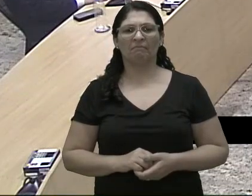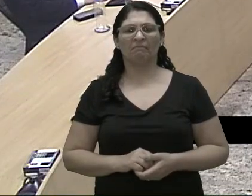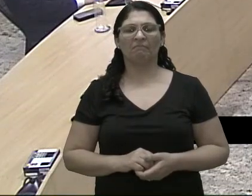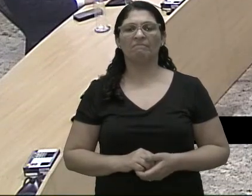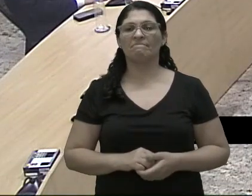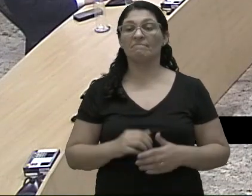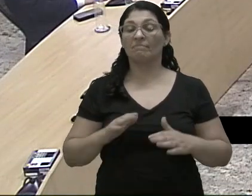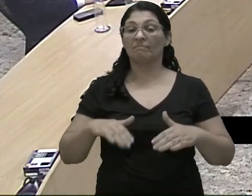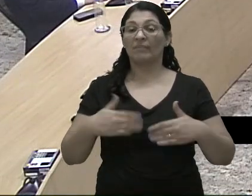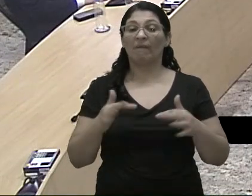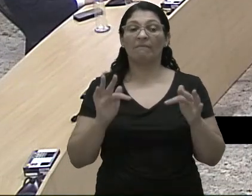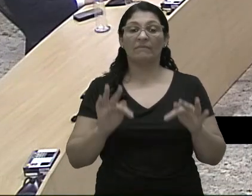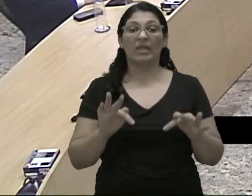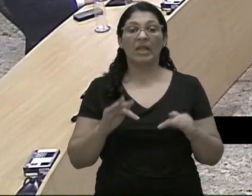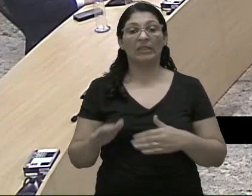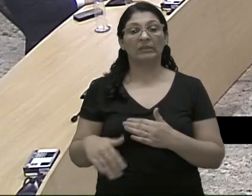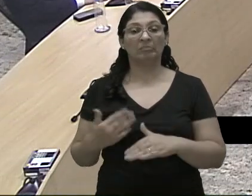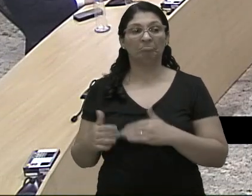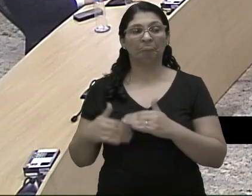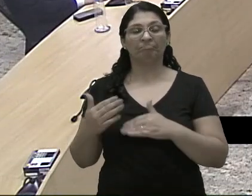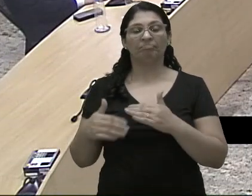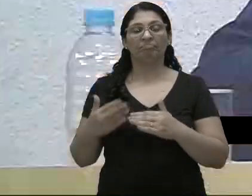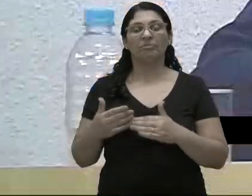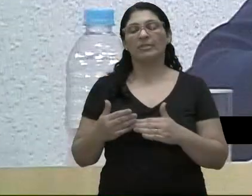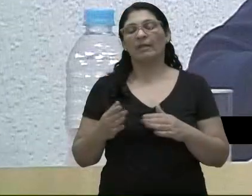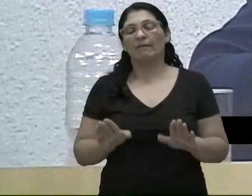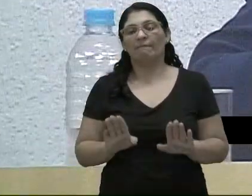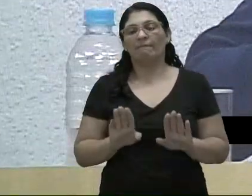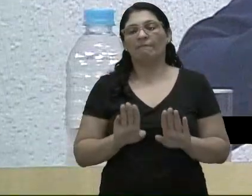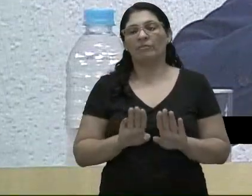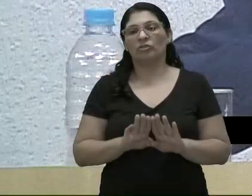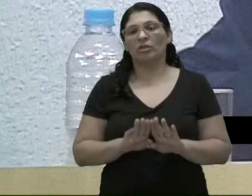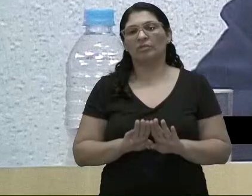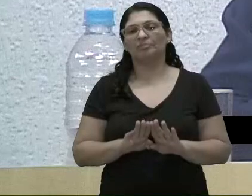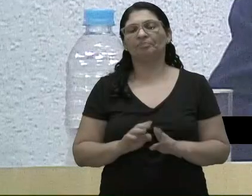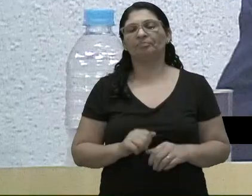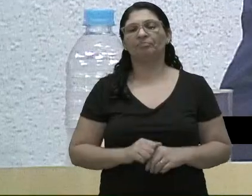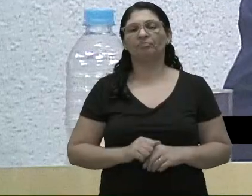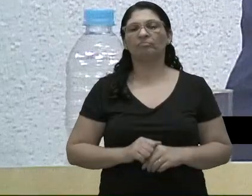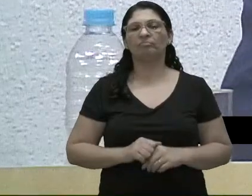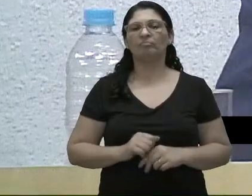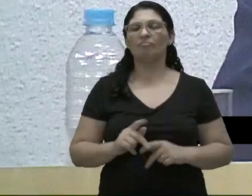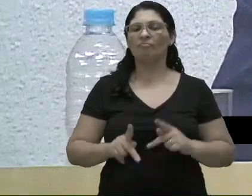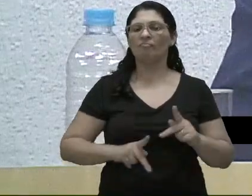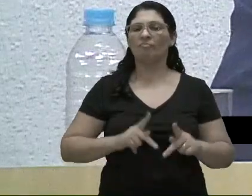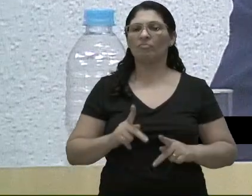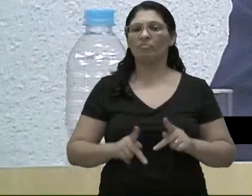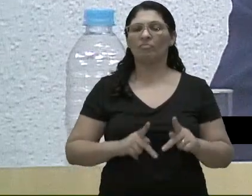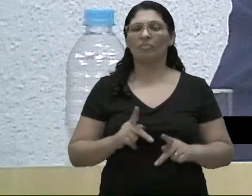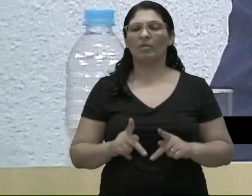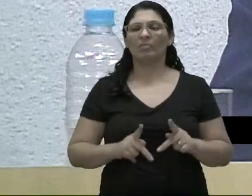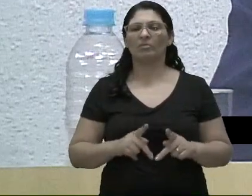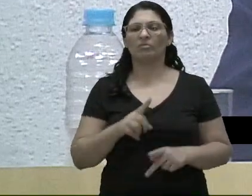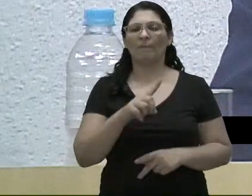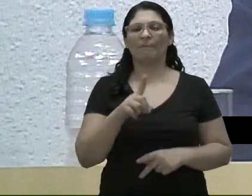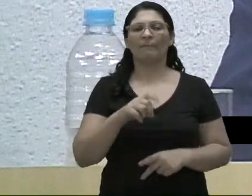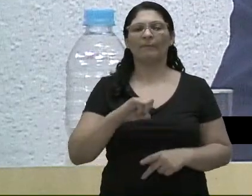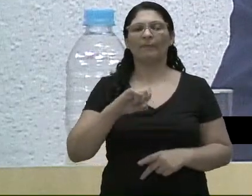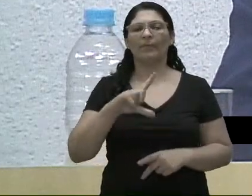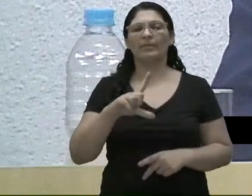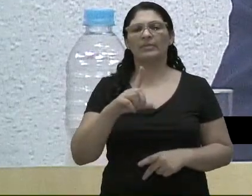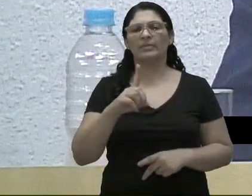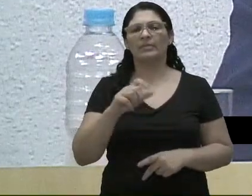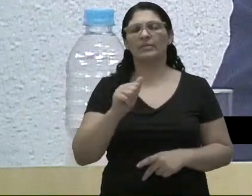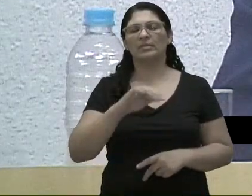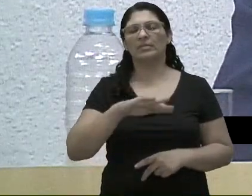Então, finalizando esse processo, foi fechado numa lote e o pessoal mesmo que veio contribuir, que foi a Zilda, o Jô, o Hugo, o